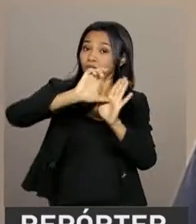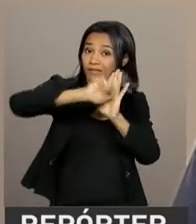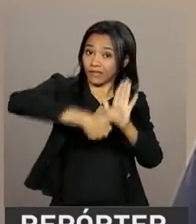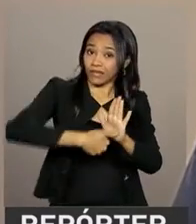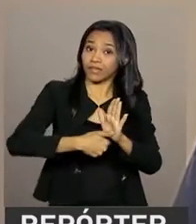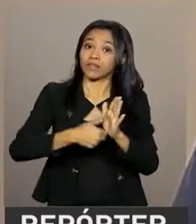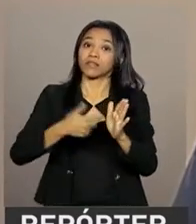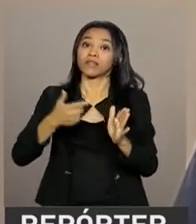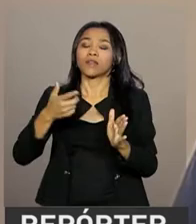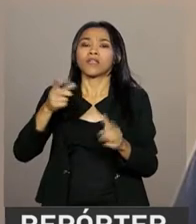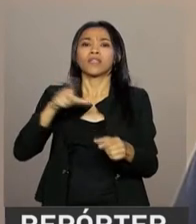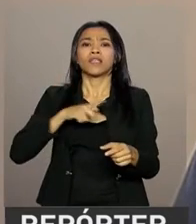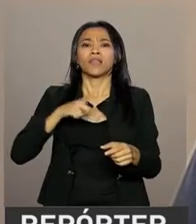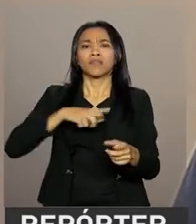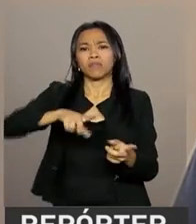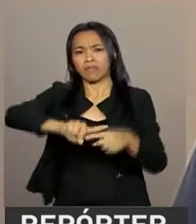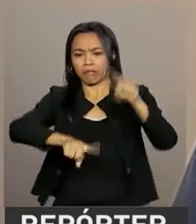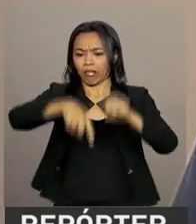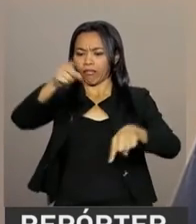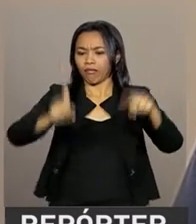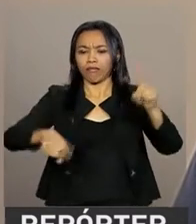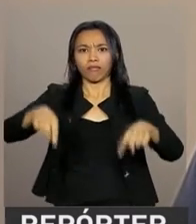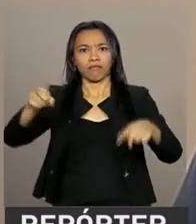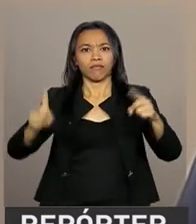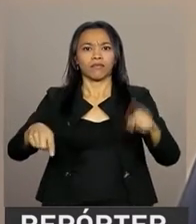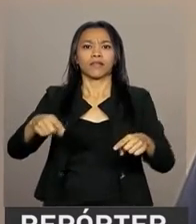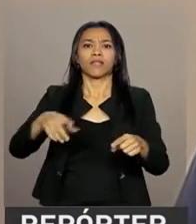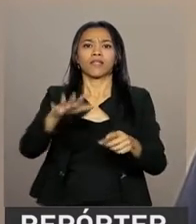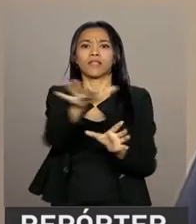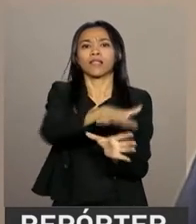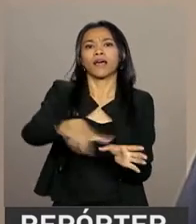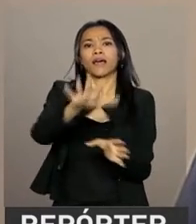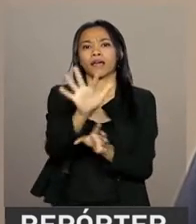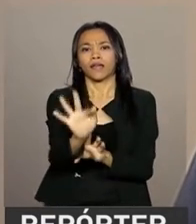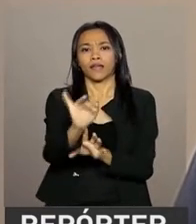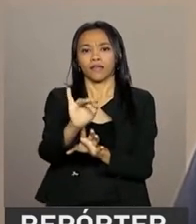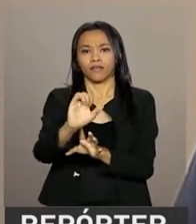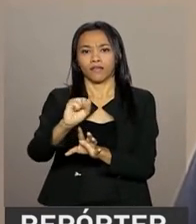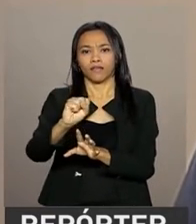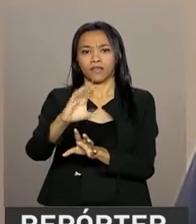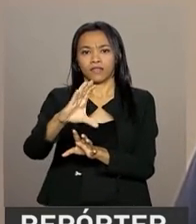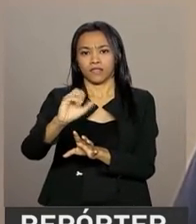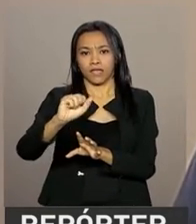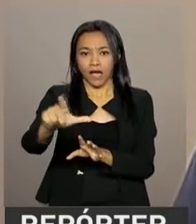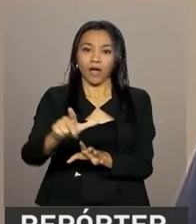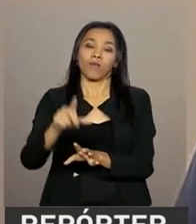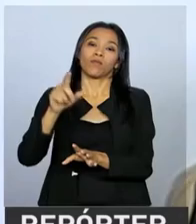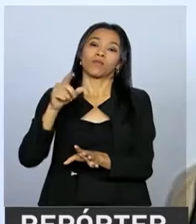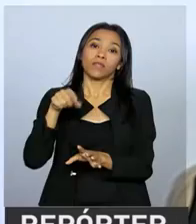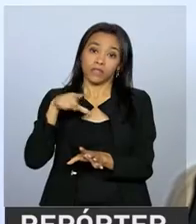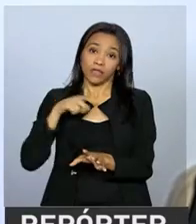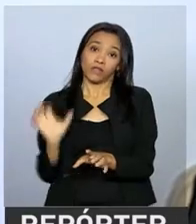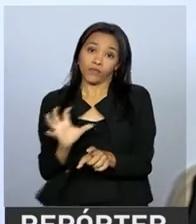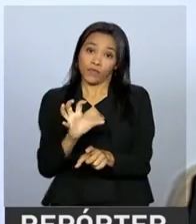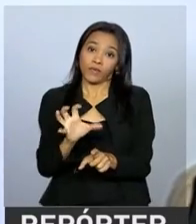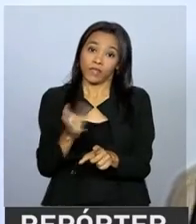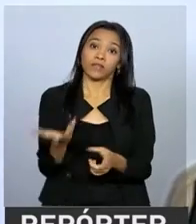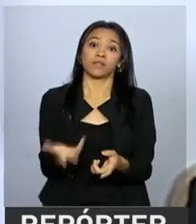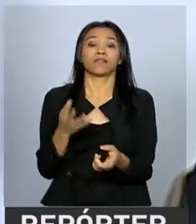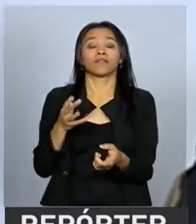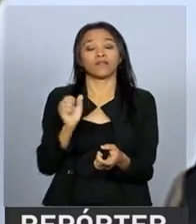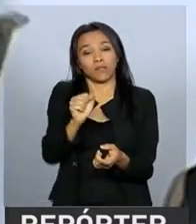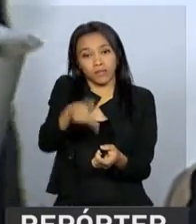o equilíbrio fiscal levou à recessão parte do equilíbrio fiscal advém fortemente da previdência então